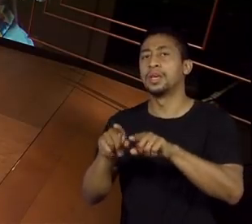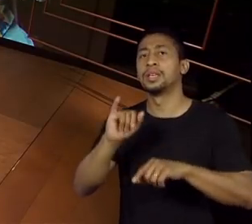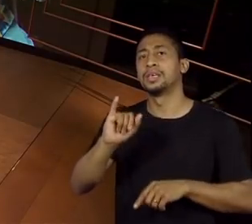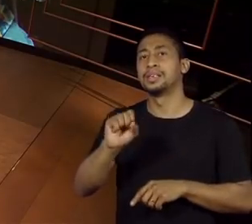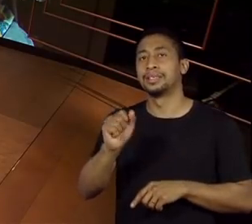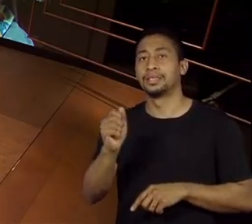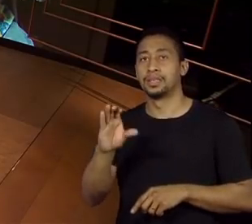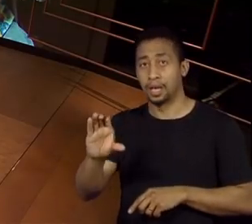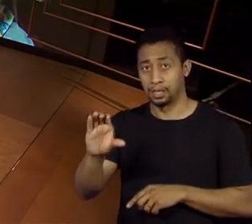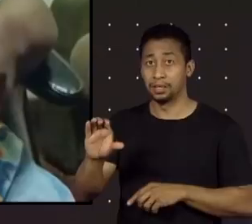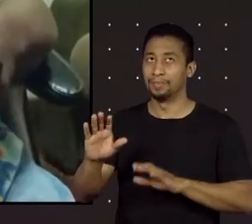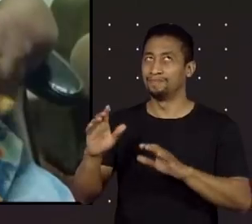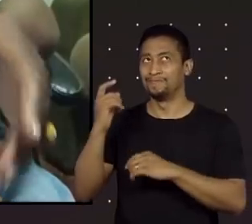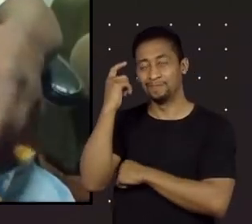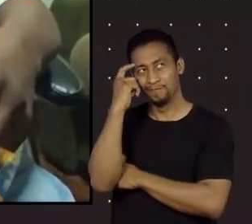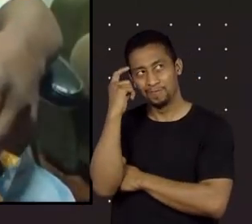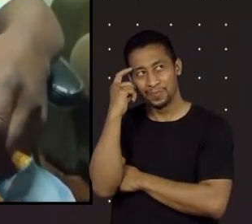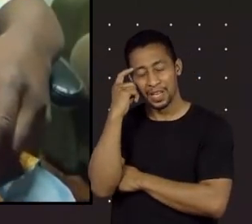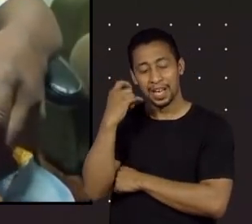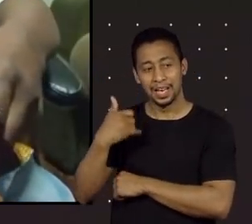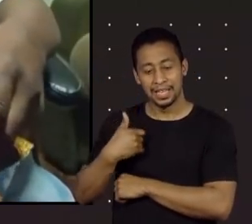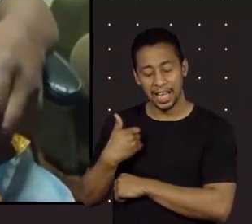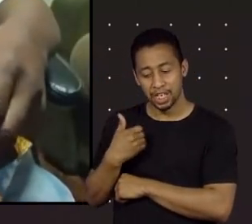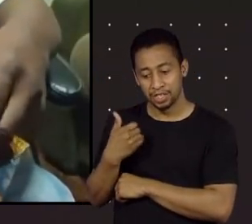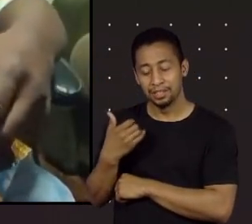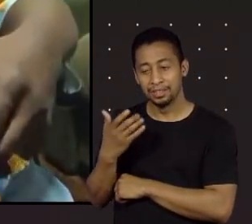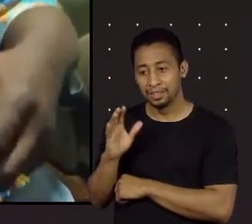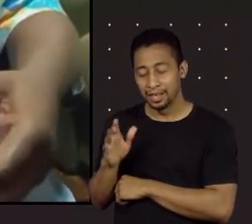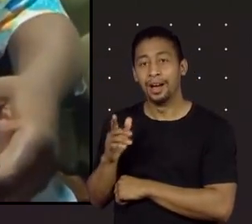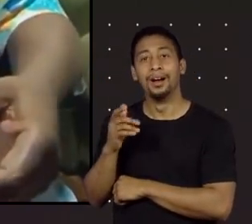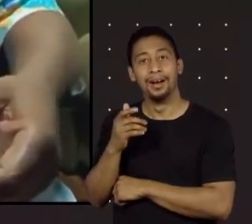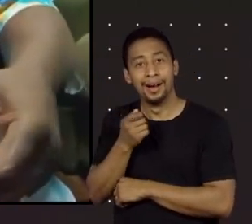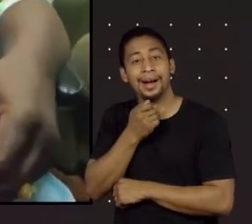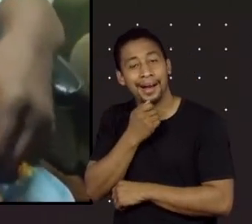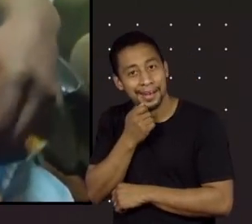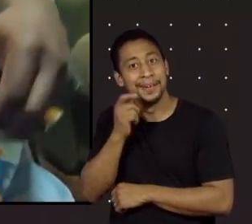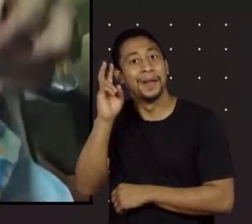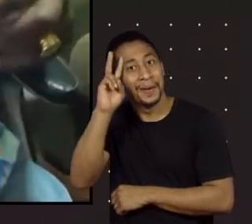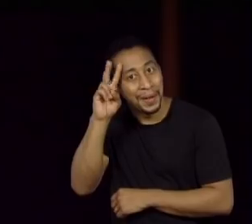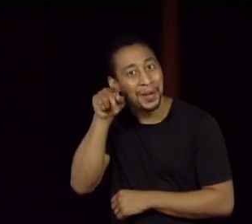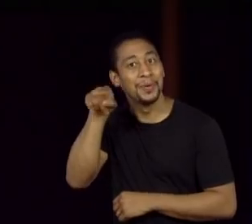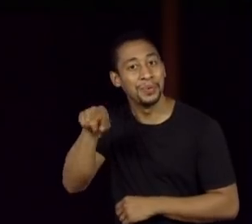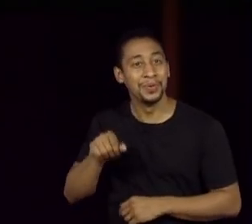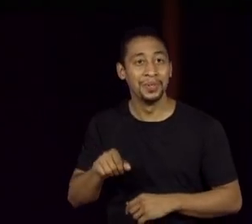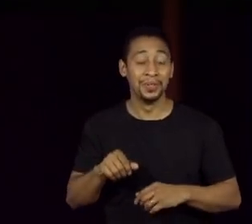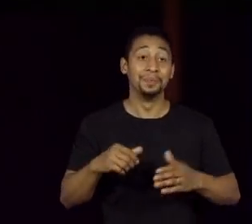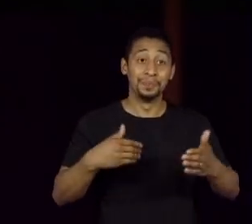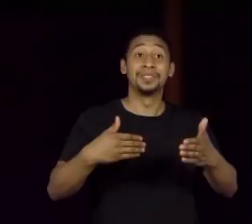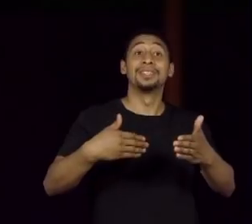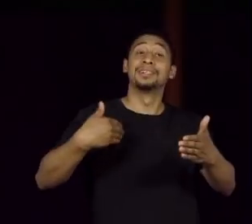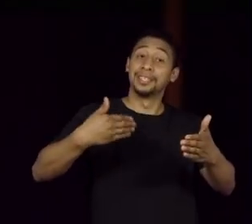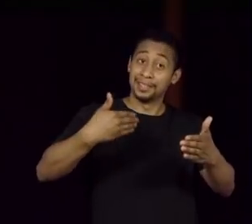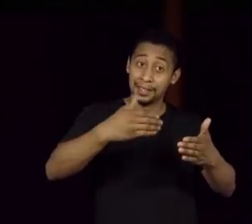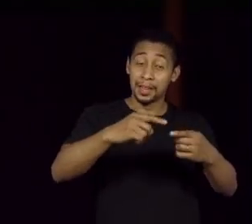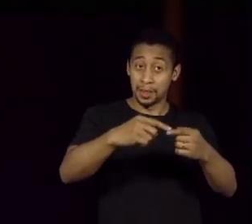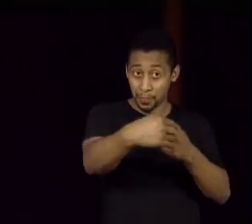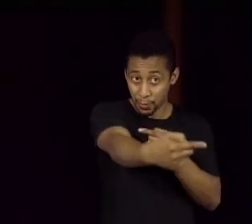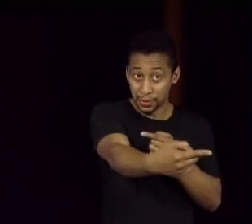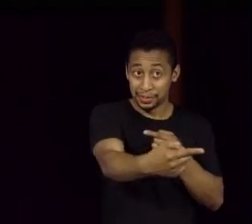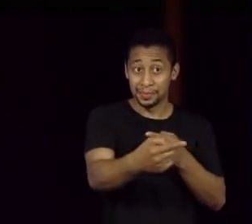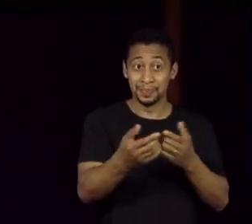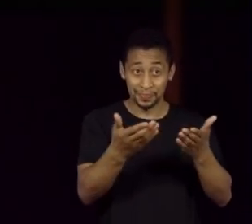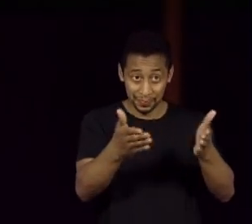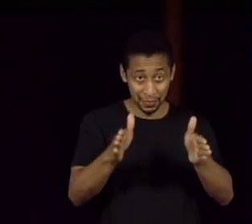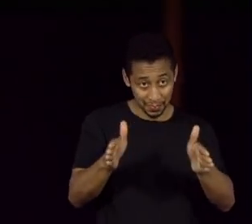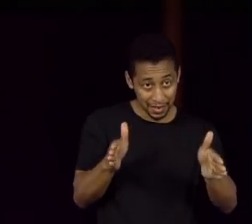cabeça com 91 anos, ainda estou lembrando desse som. Tá bom pra caramba, bicho. Aí depois disso, depois